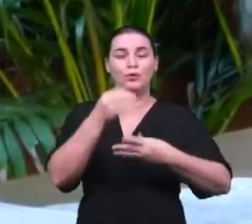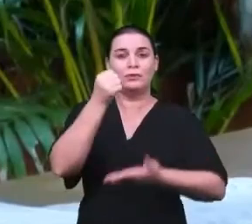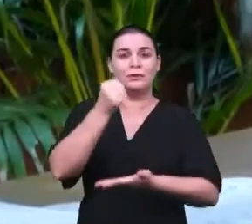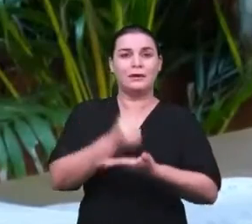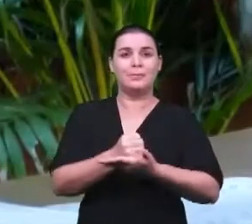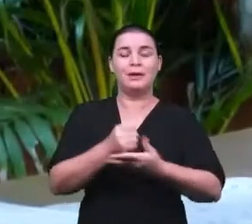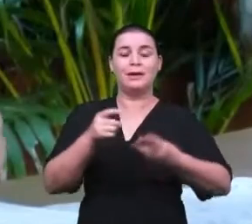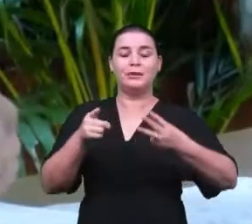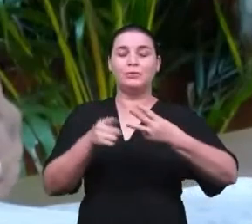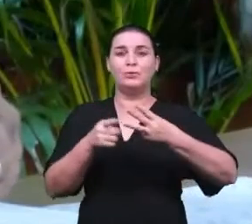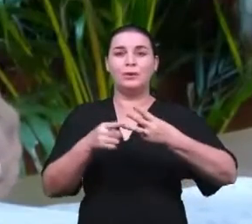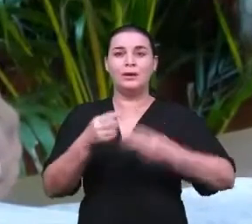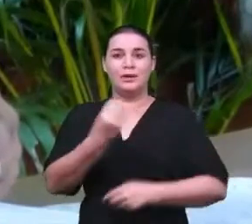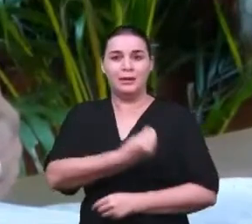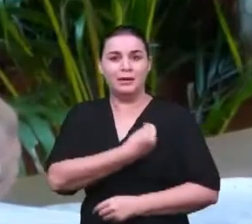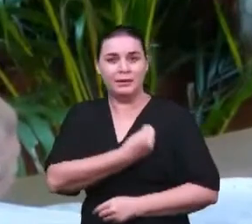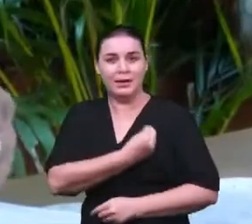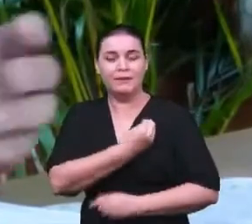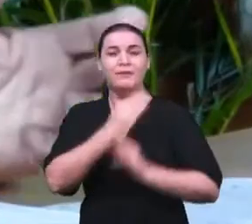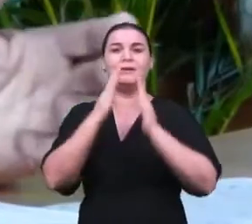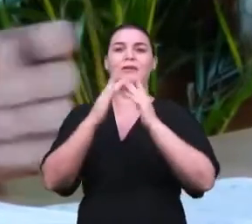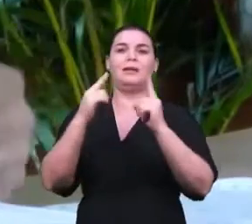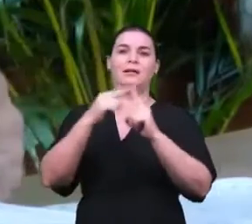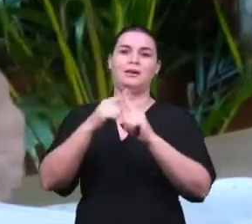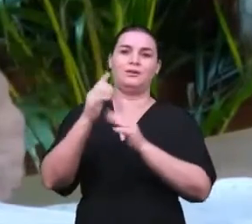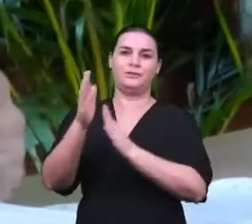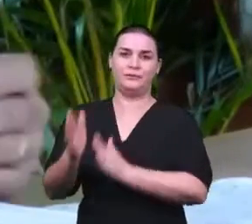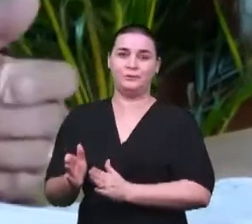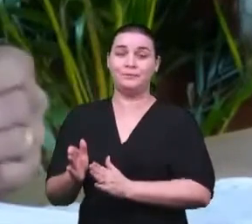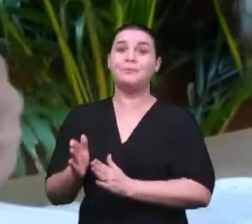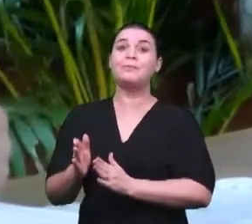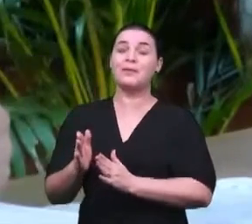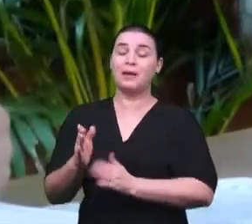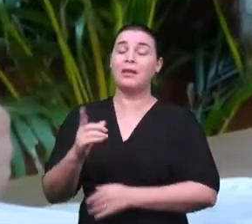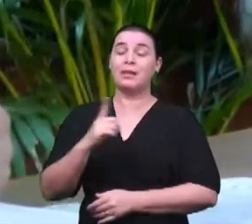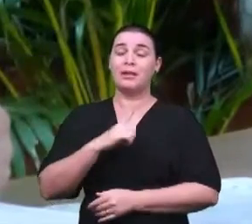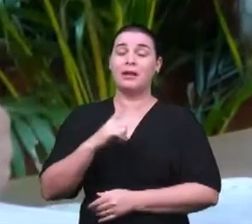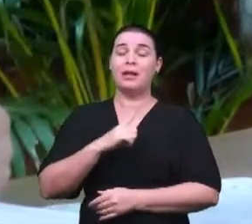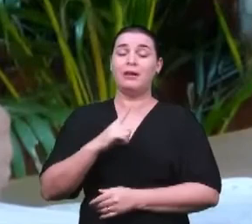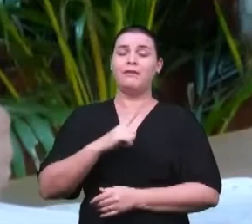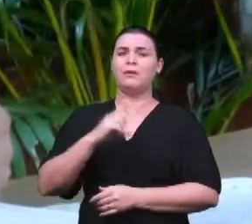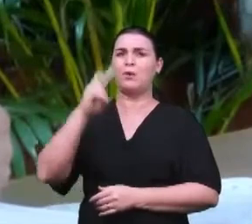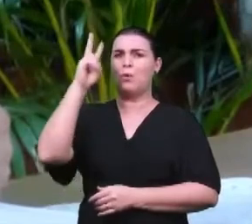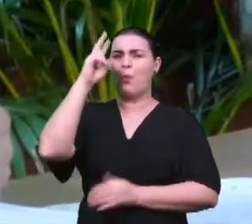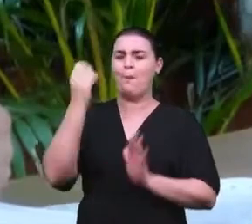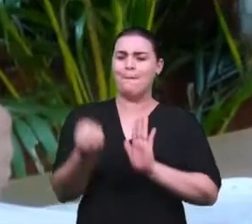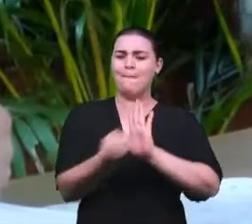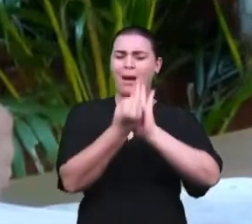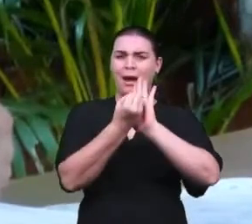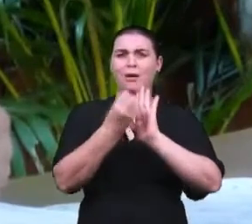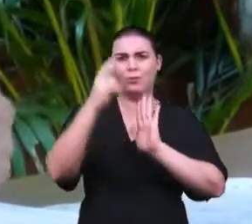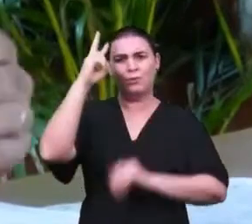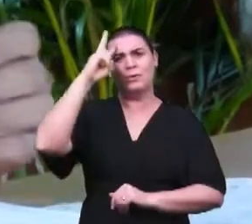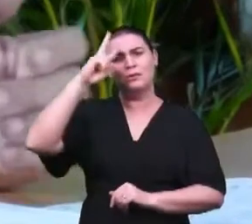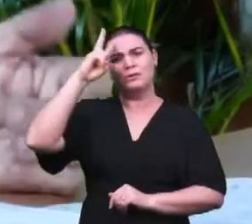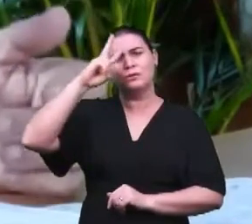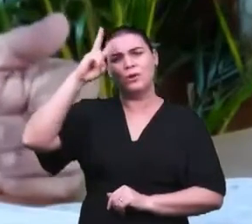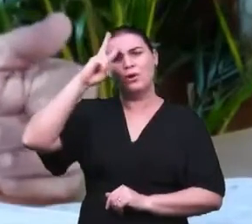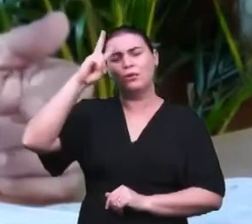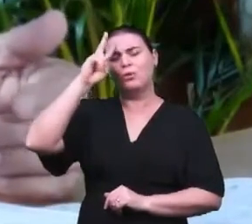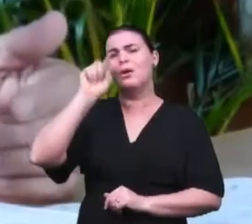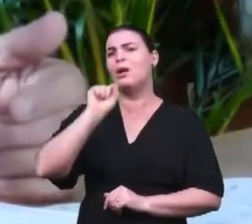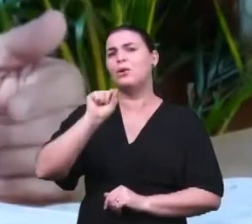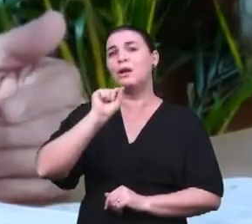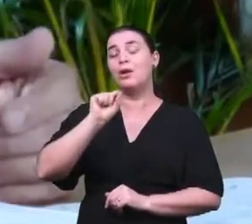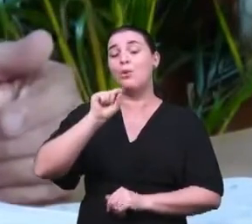Santo. Houve um fato histórico que a gente pode aproveitar aqui para uma aplicação muito interessante, foi